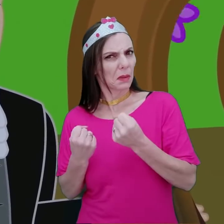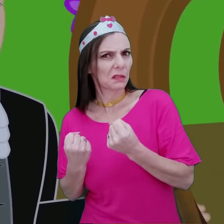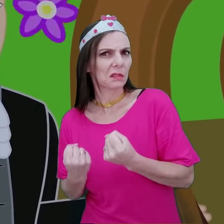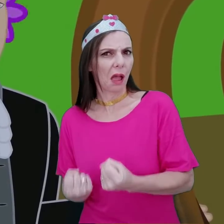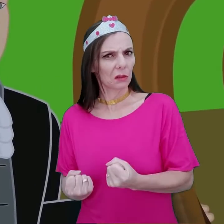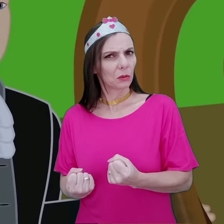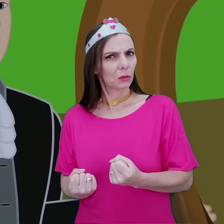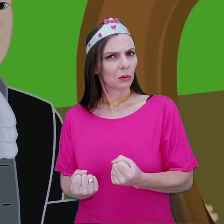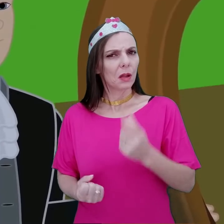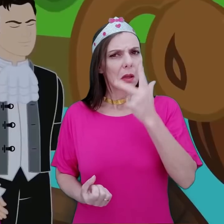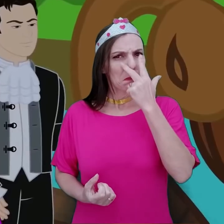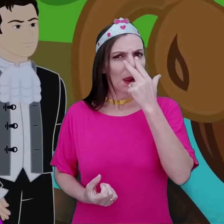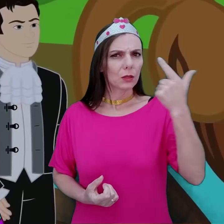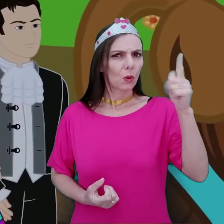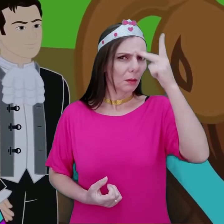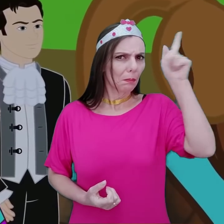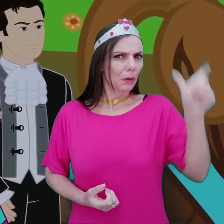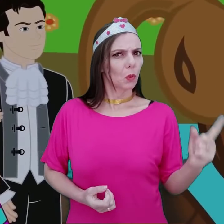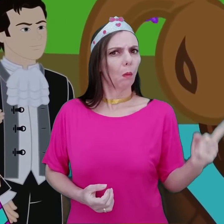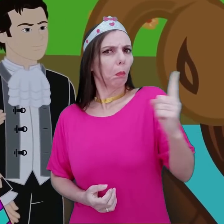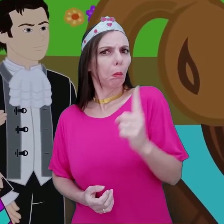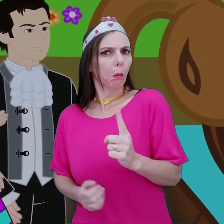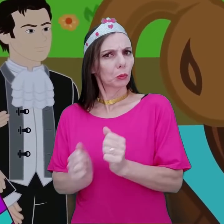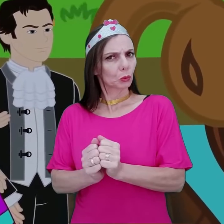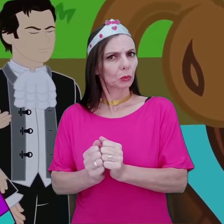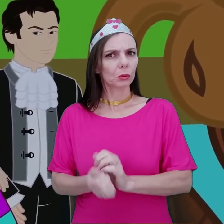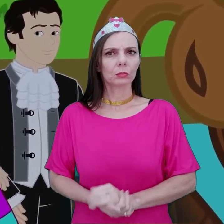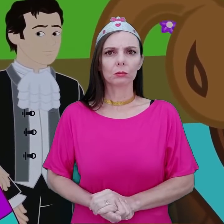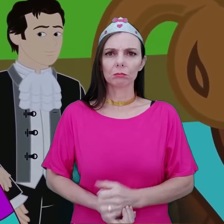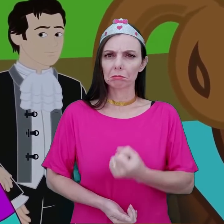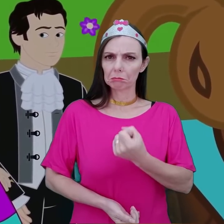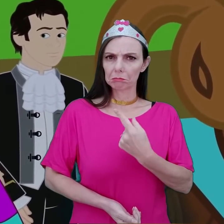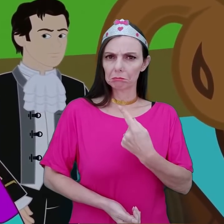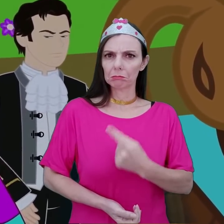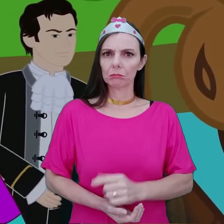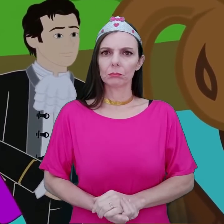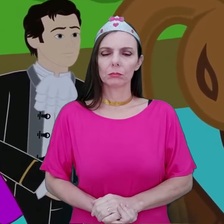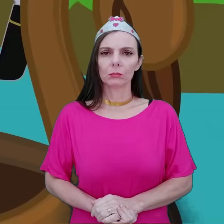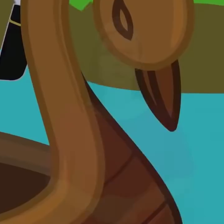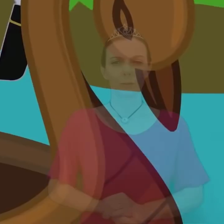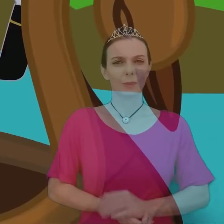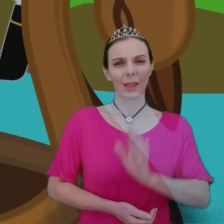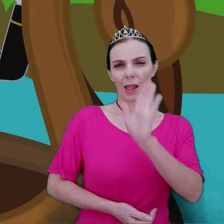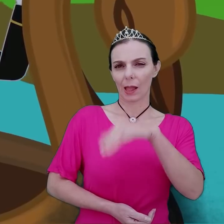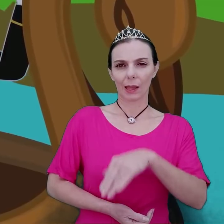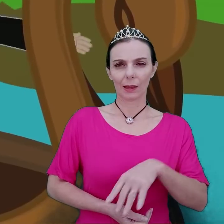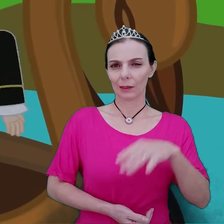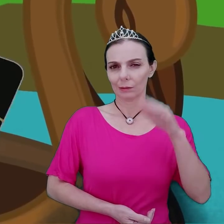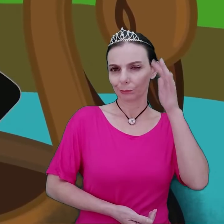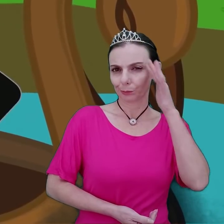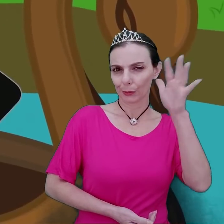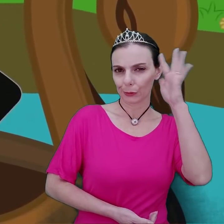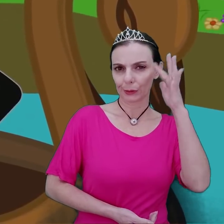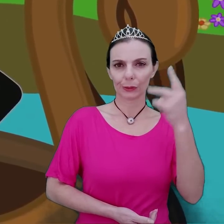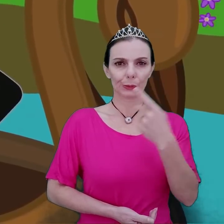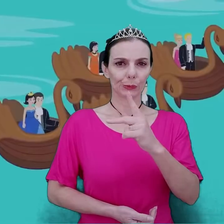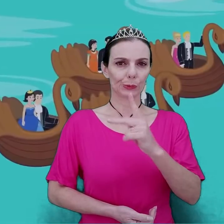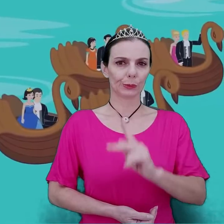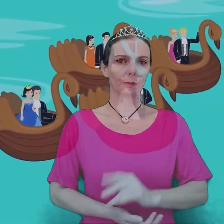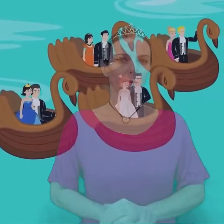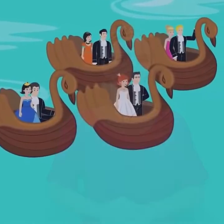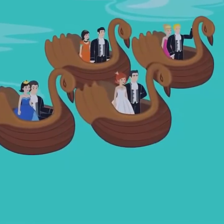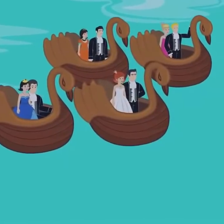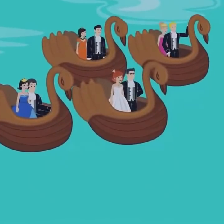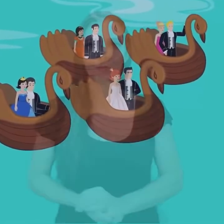parece mais pesado, como se mais alguém estivesse dentro dele. Estranho! Ah, imagina! Imaginação sua!